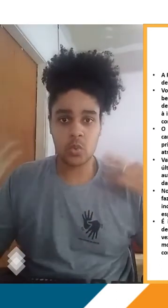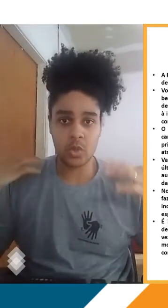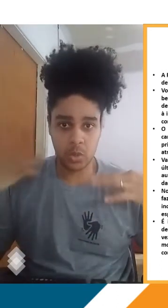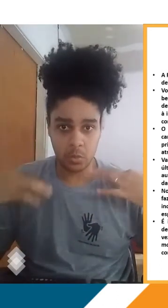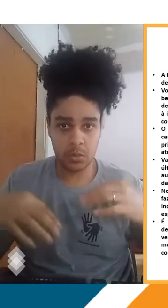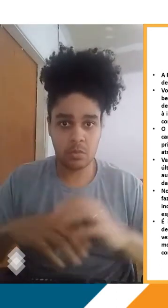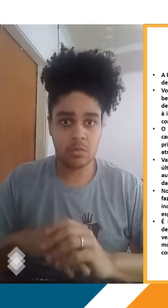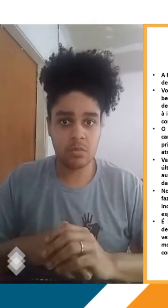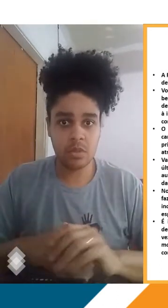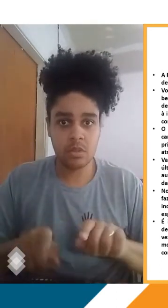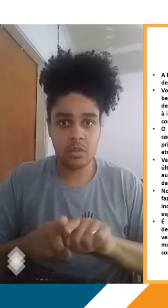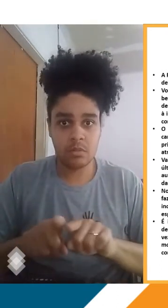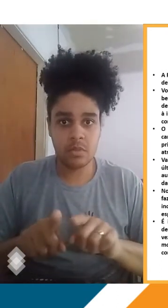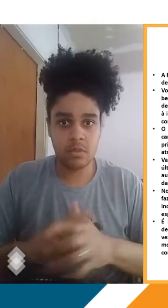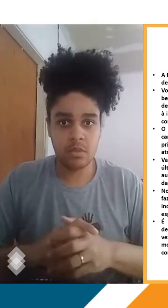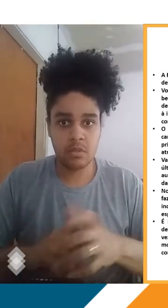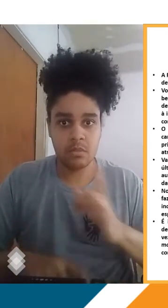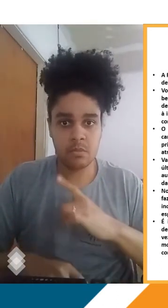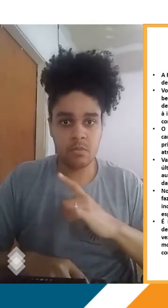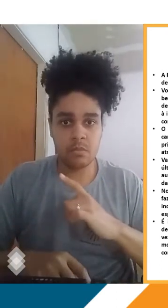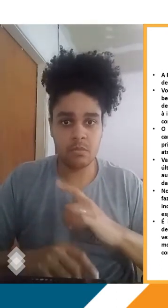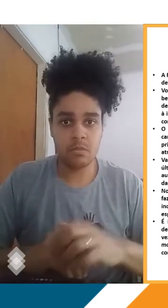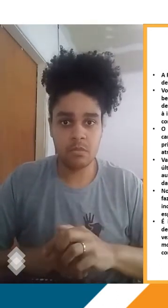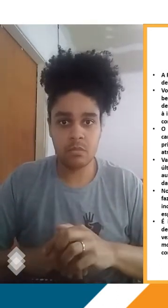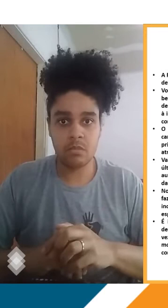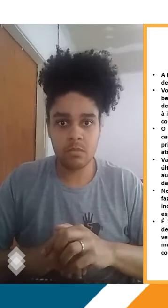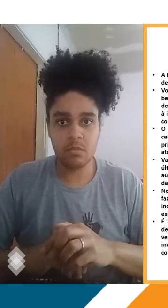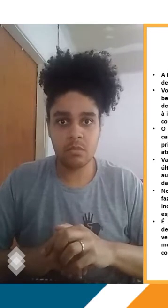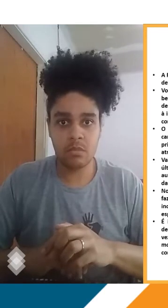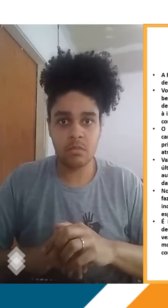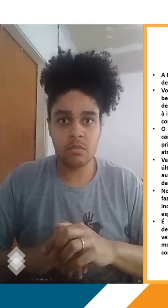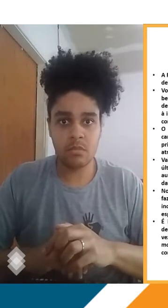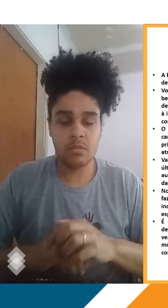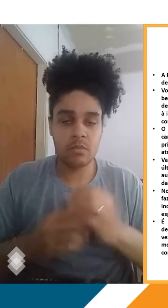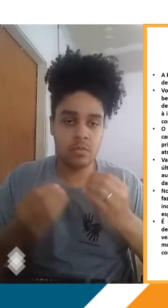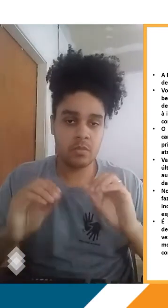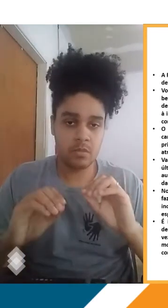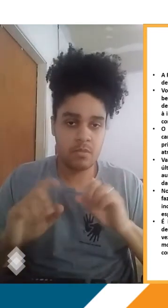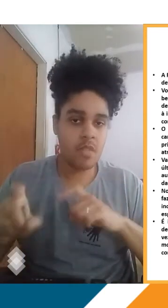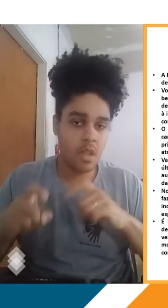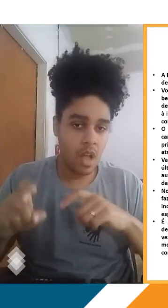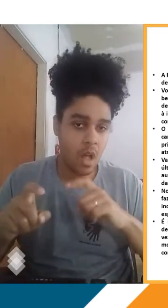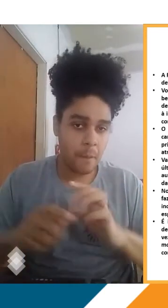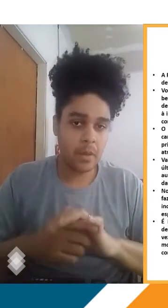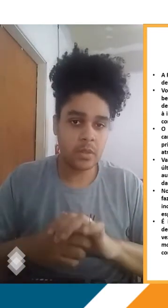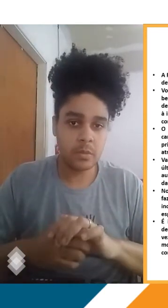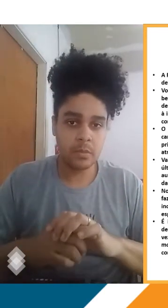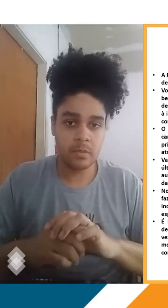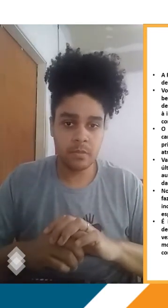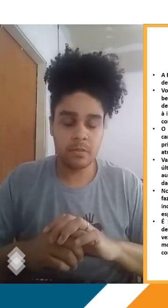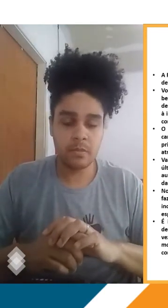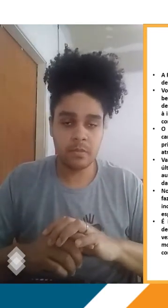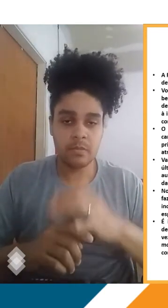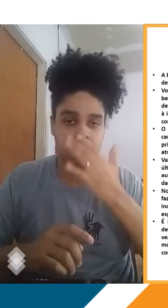visível ampliação da infraestrutura de hospedagem, e além disso, temos um incremento da agropecuária, que